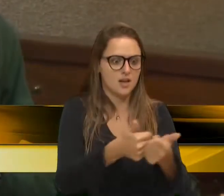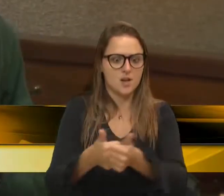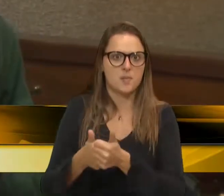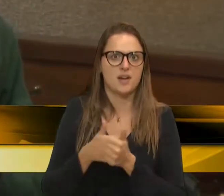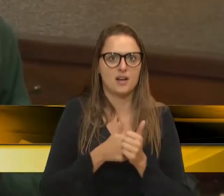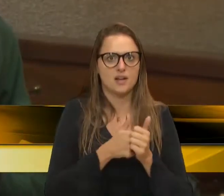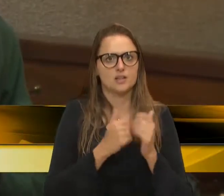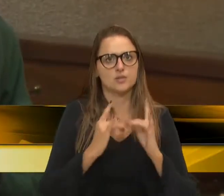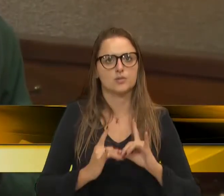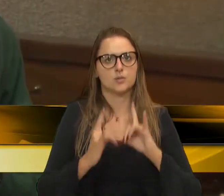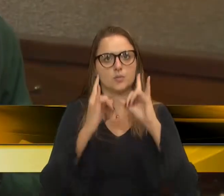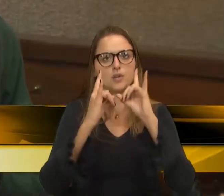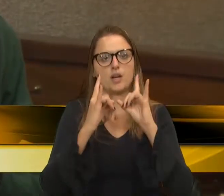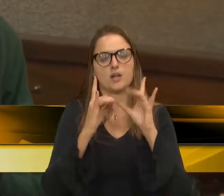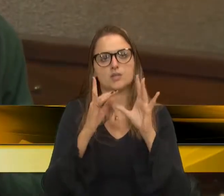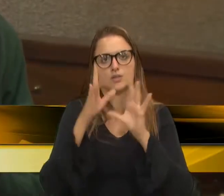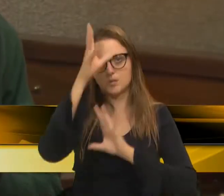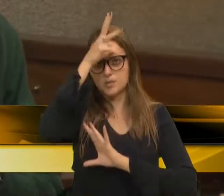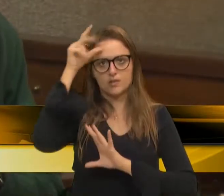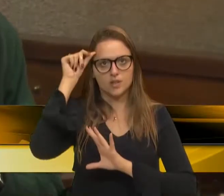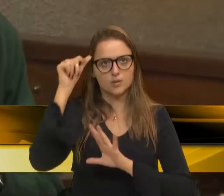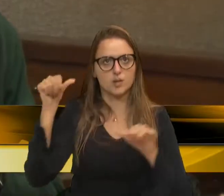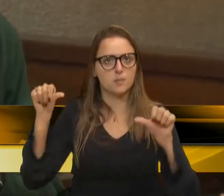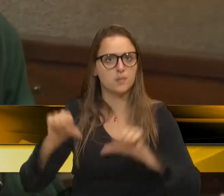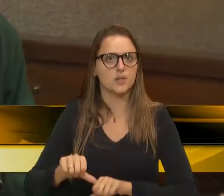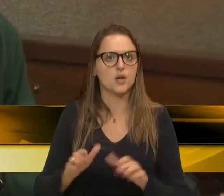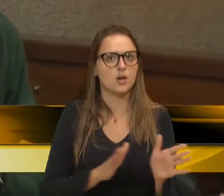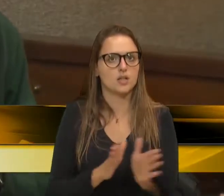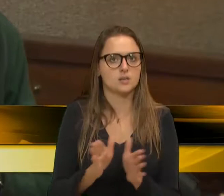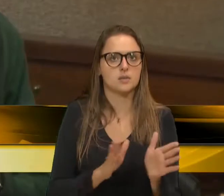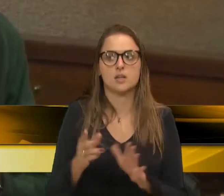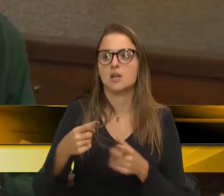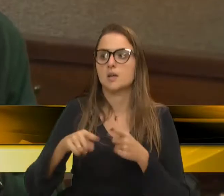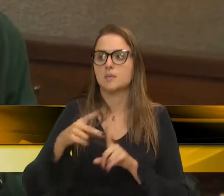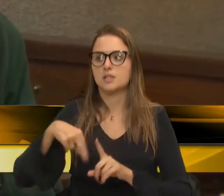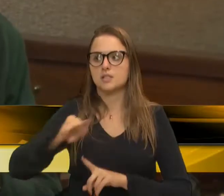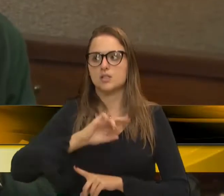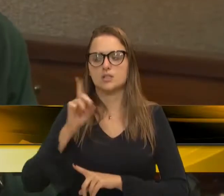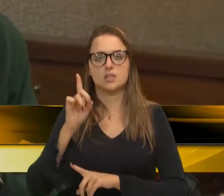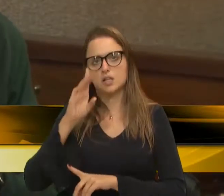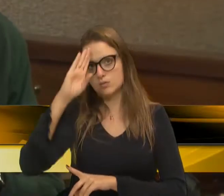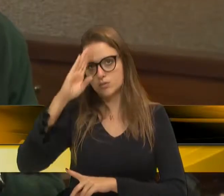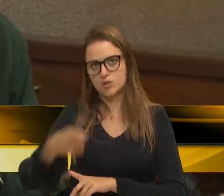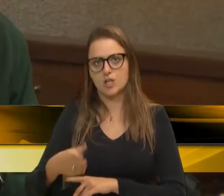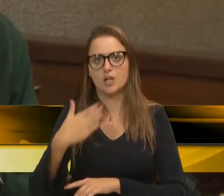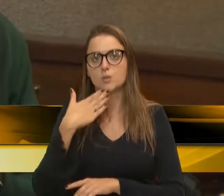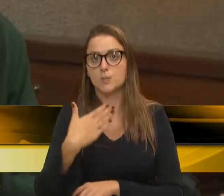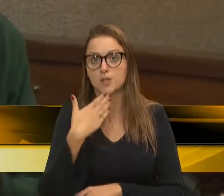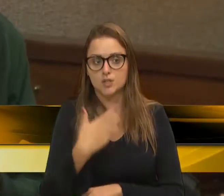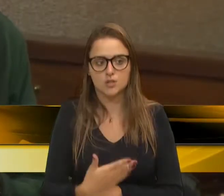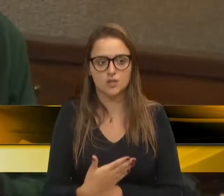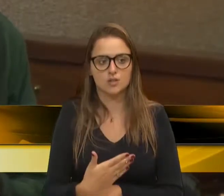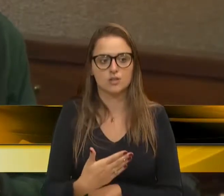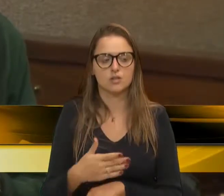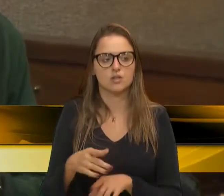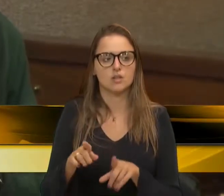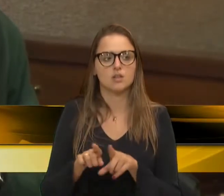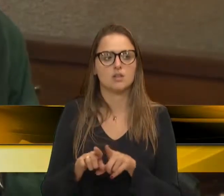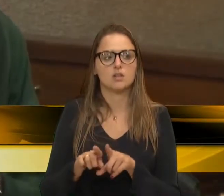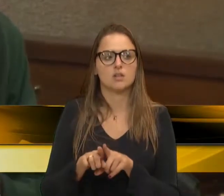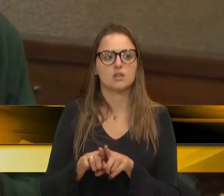piores exemplos de acessibilidade. Mas a gente não está aqui cobrando toda hora, porque sabe que demora. Então, dá-se o